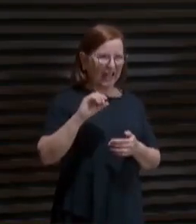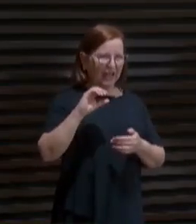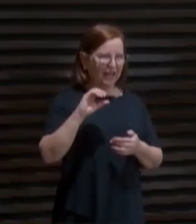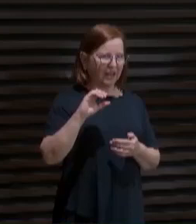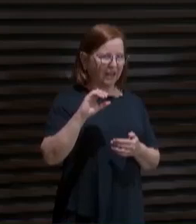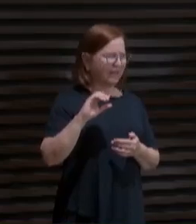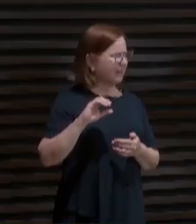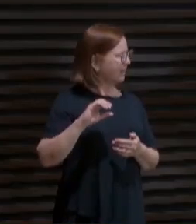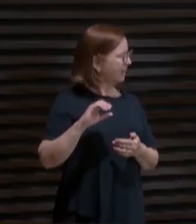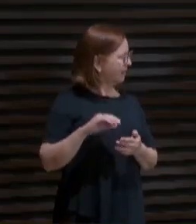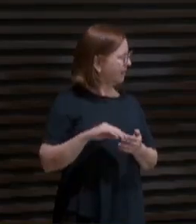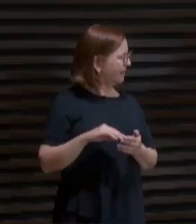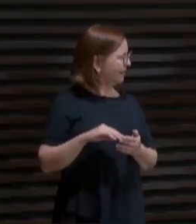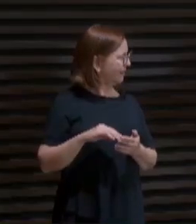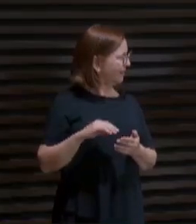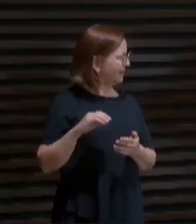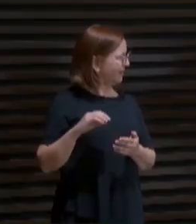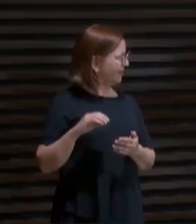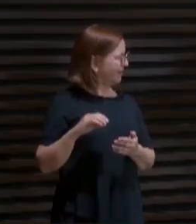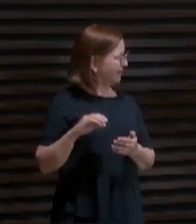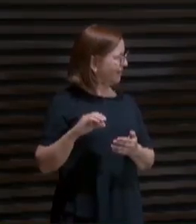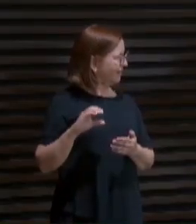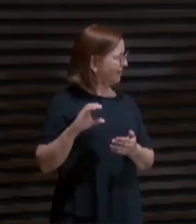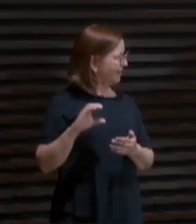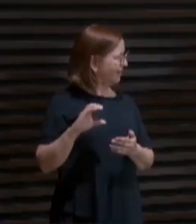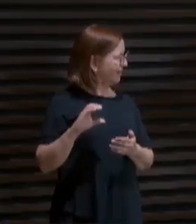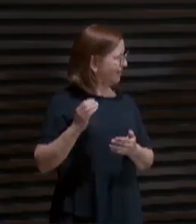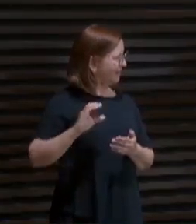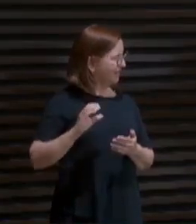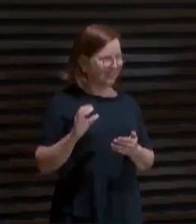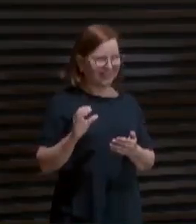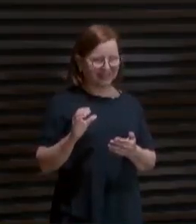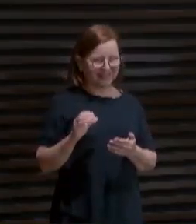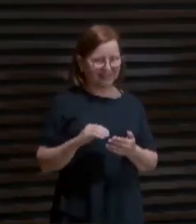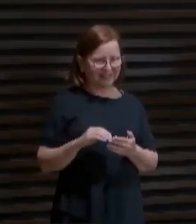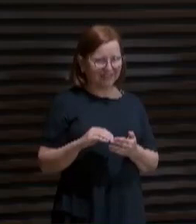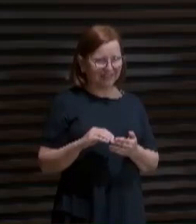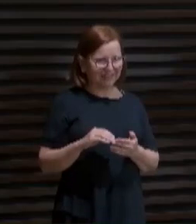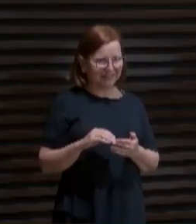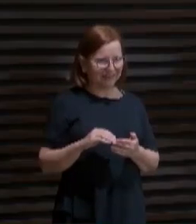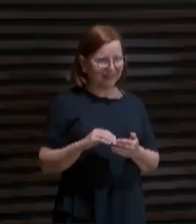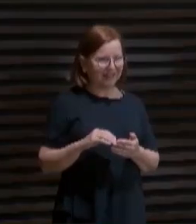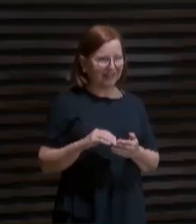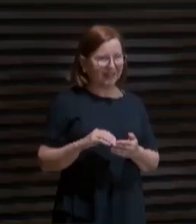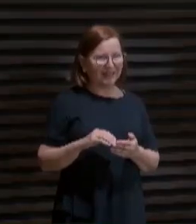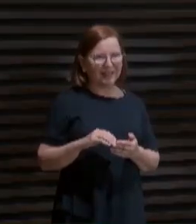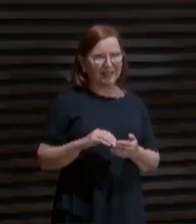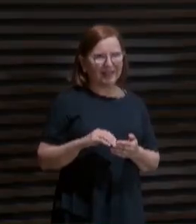medíocre quem se afigura poder passar sem fé e sem Deus.